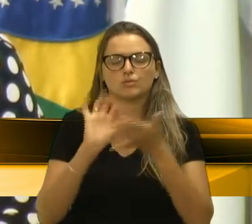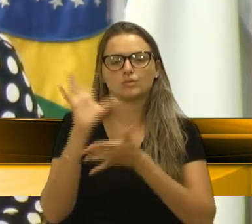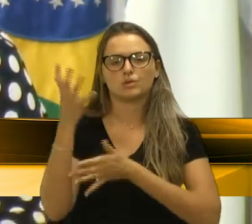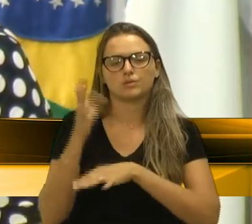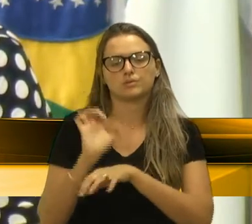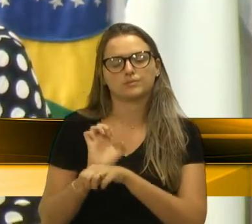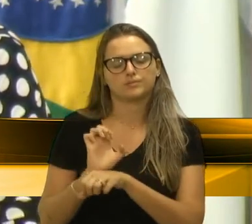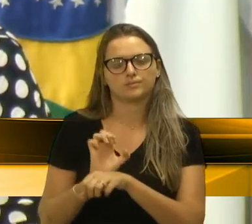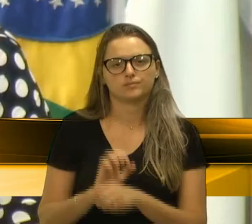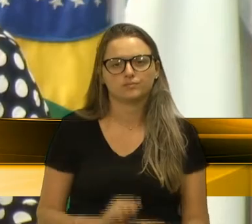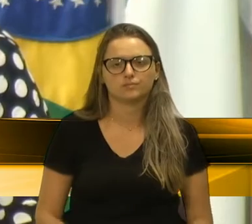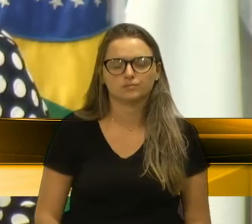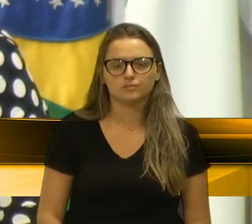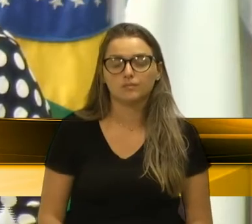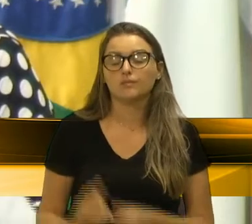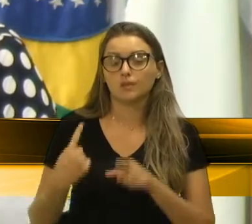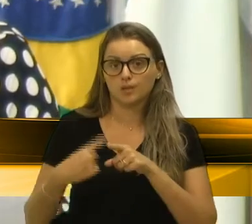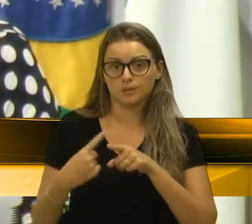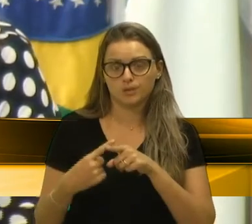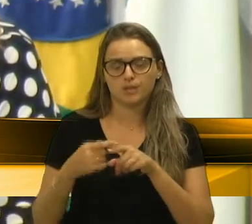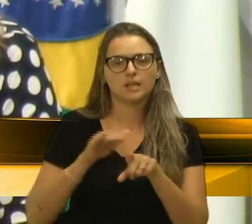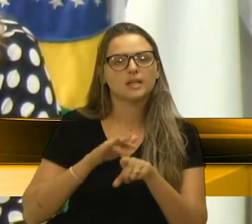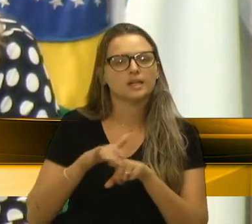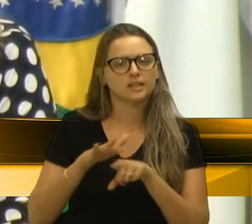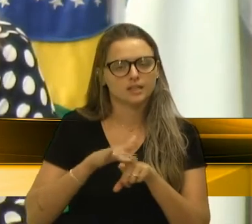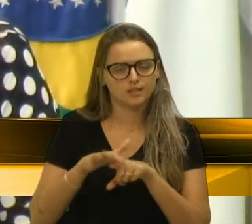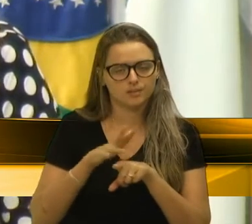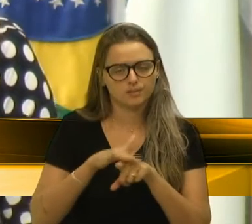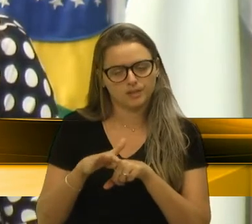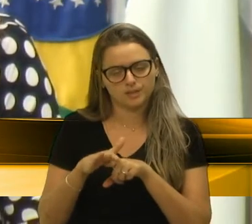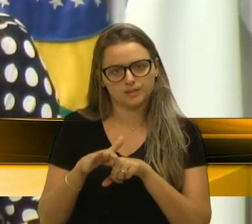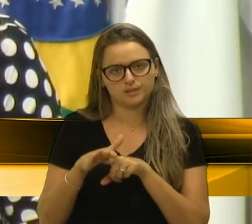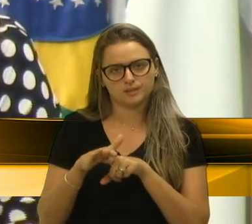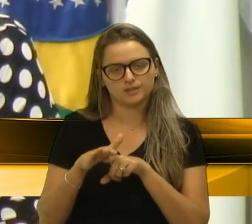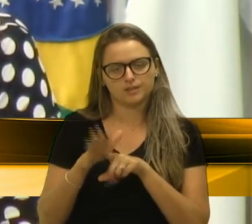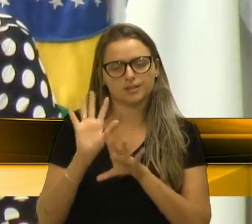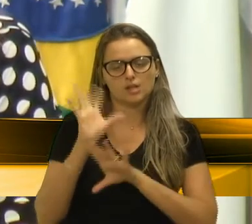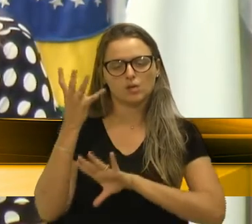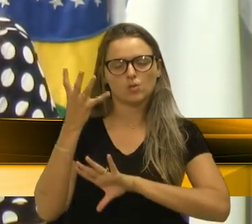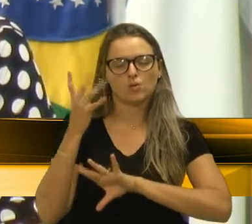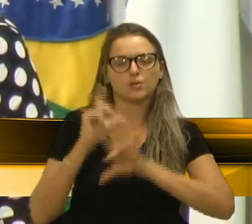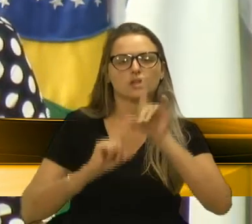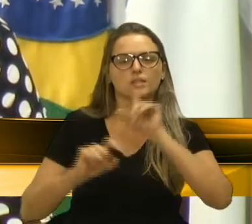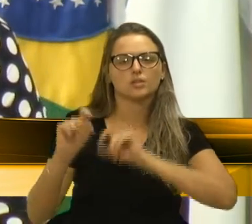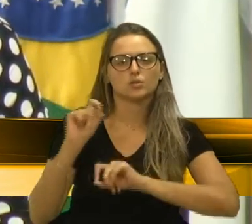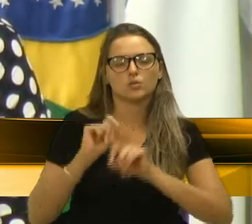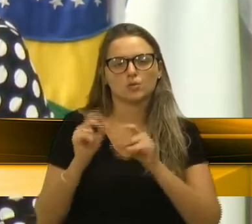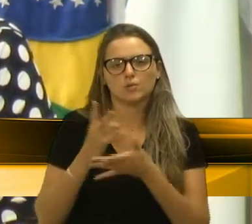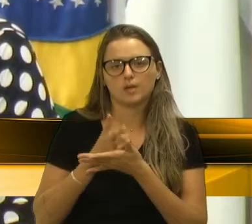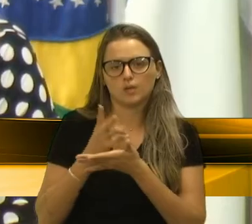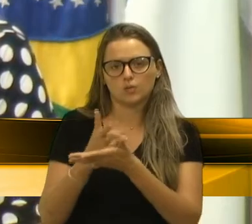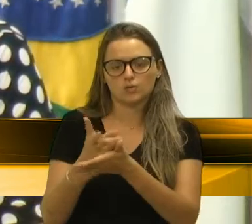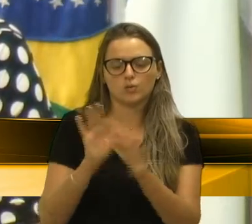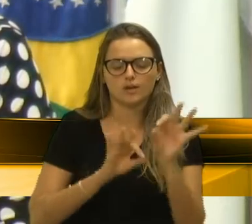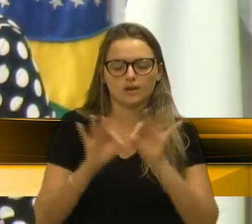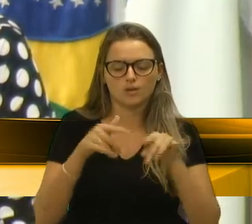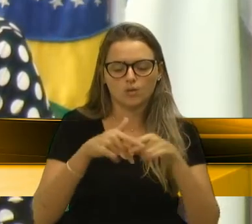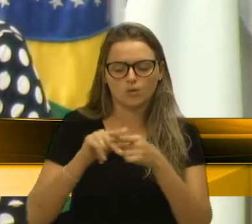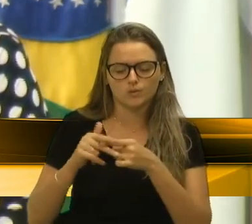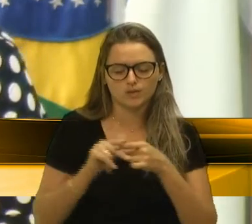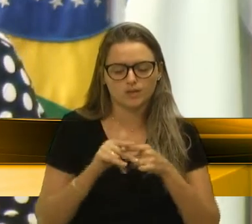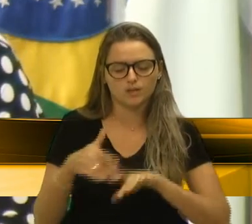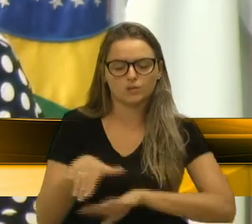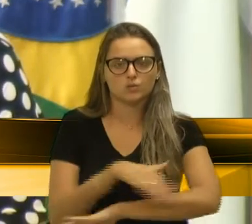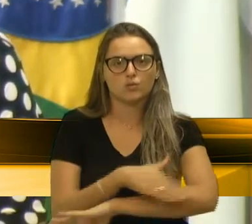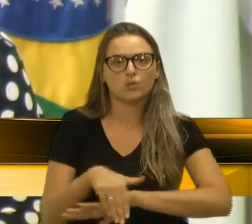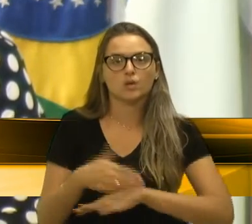Estado. Porque as demandas em relação à manutenção de estradas, hoje mesmo